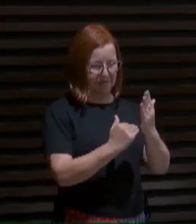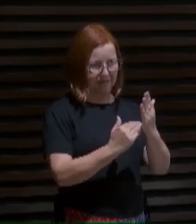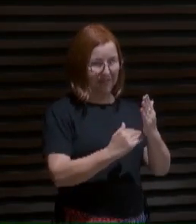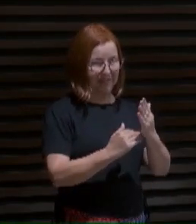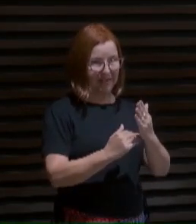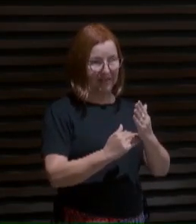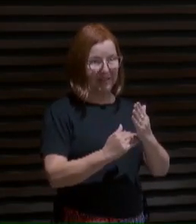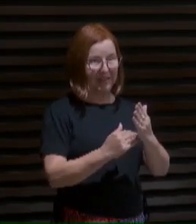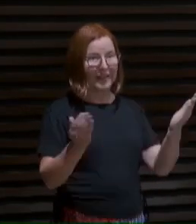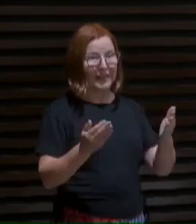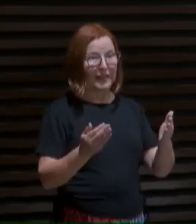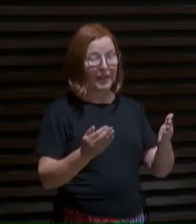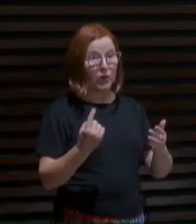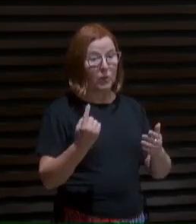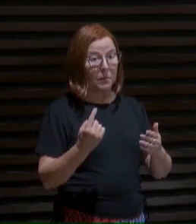maiores potências do mundo.